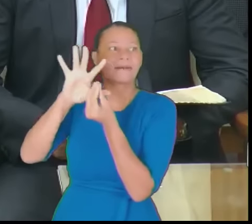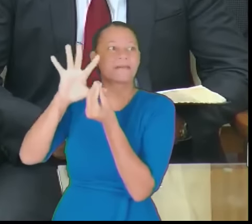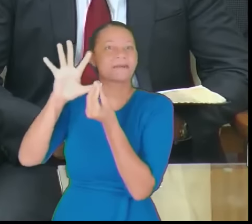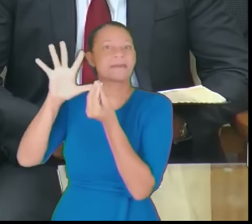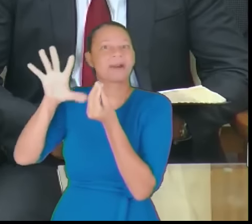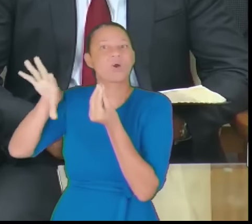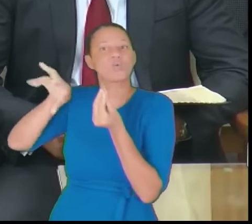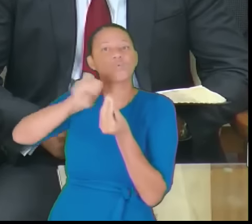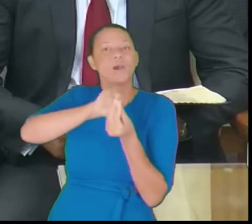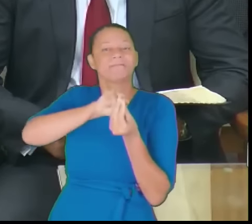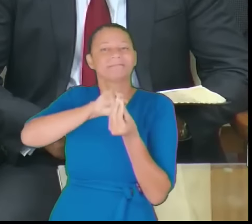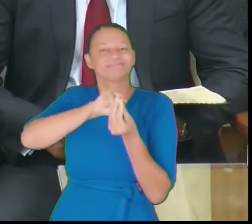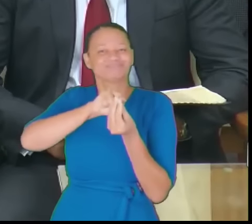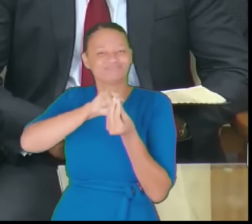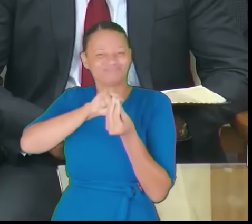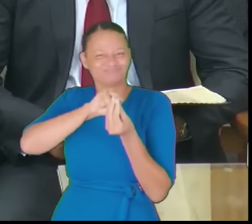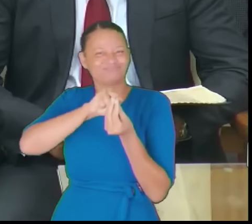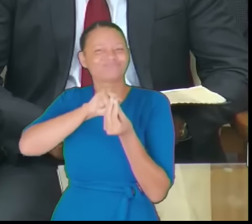ela.